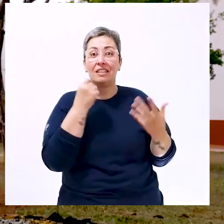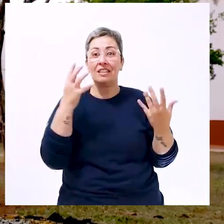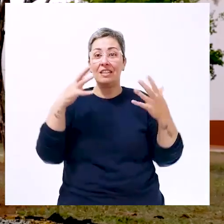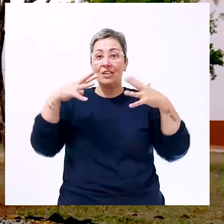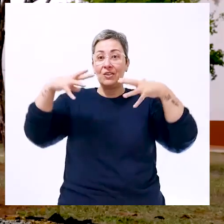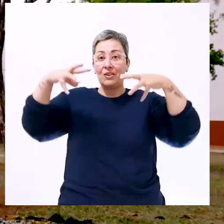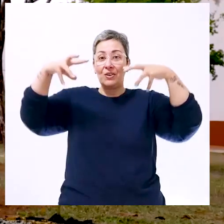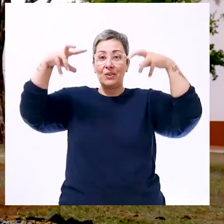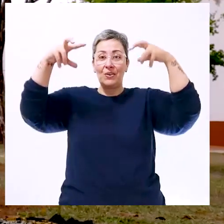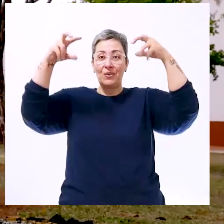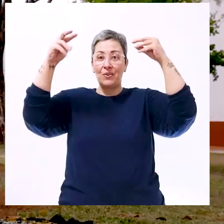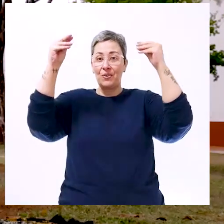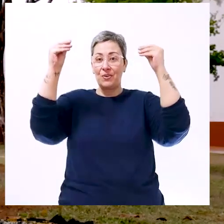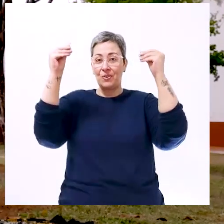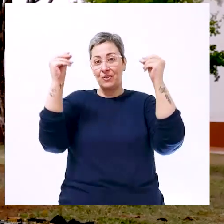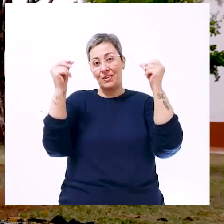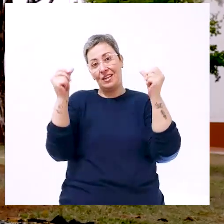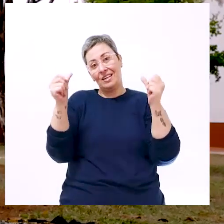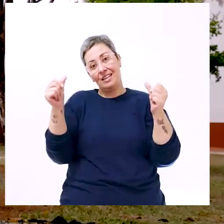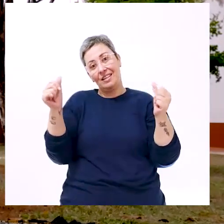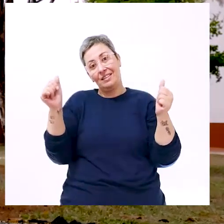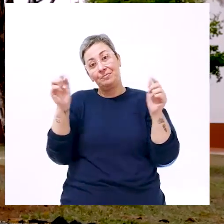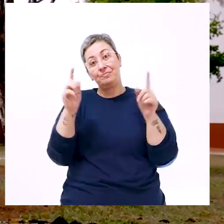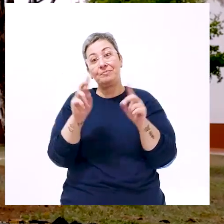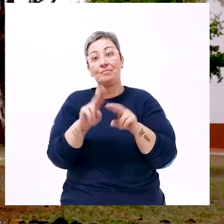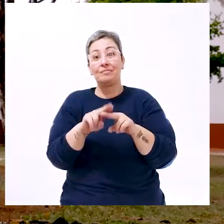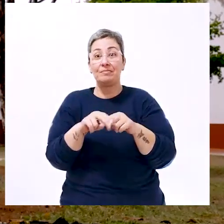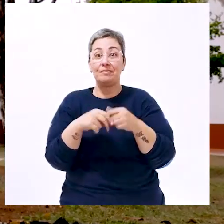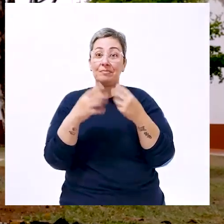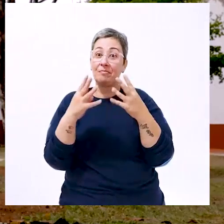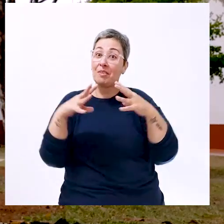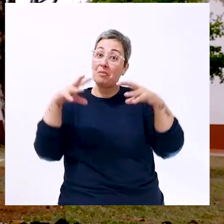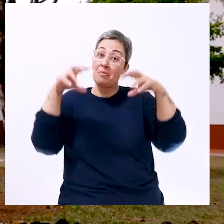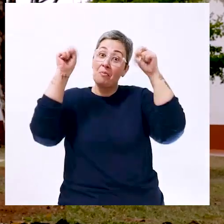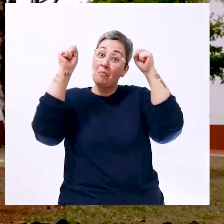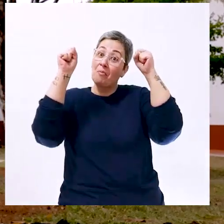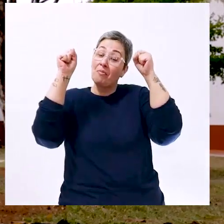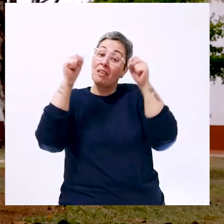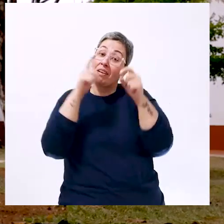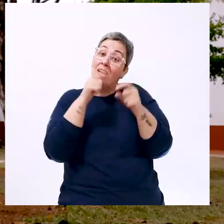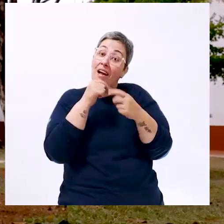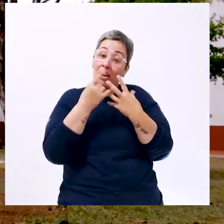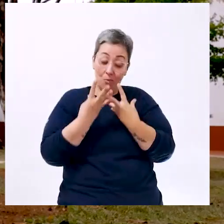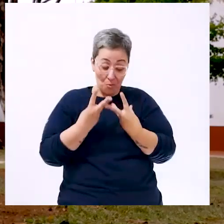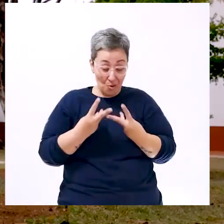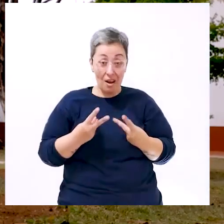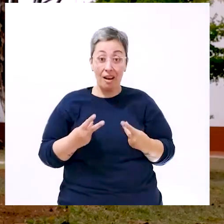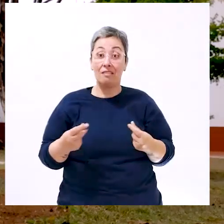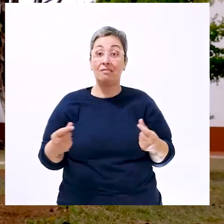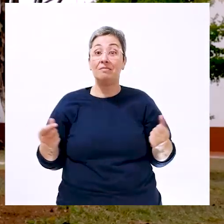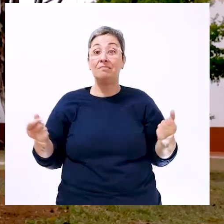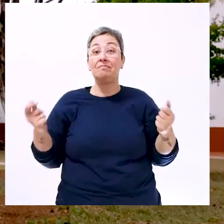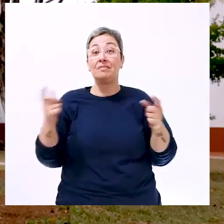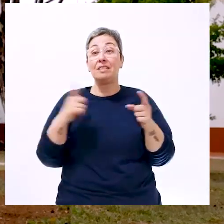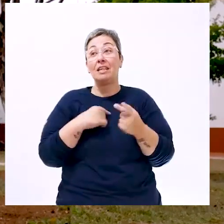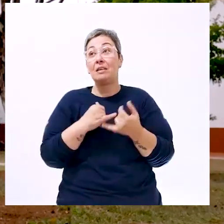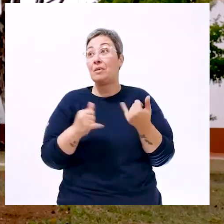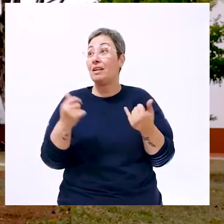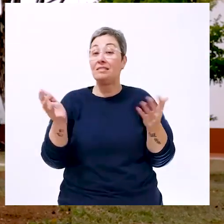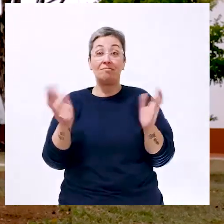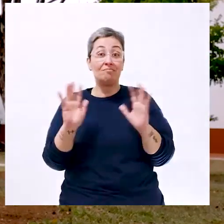menino, a tempestade se enfraquece. Finalmente passa, estia e a água se